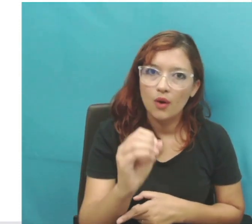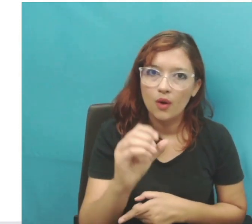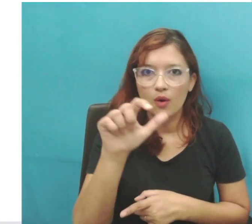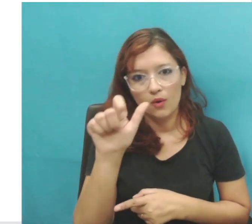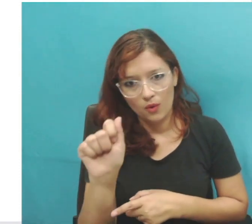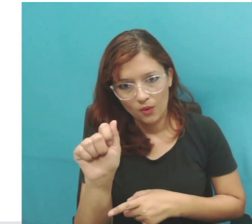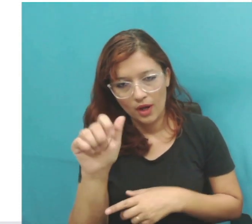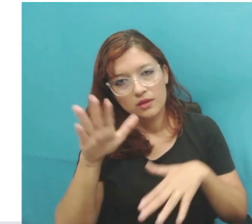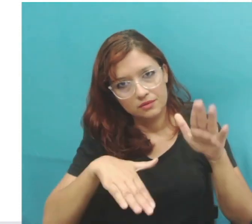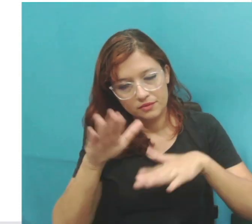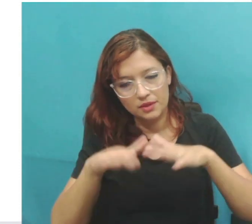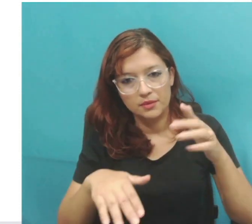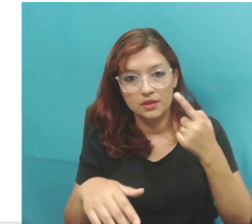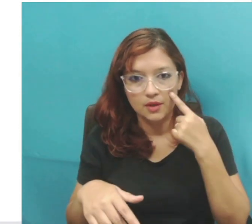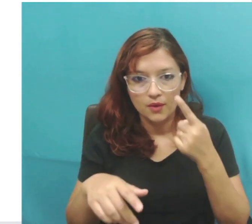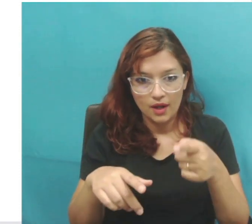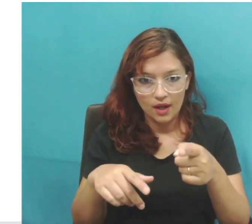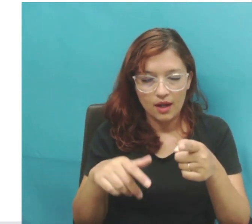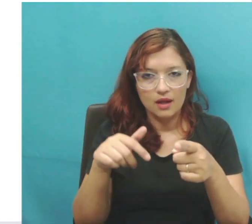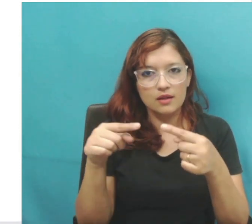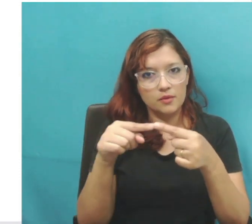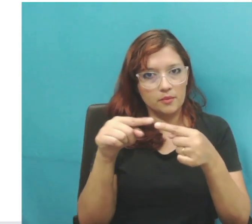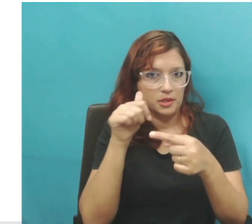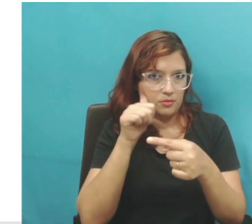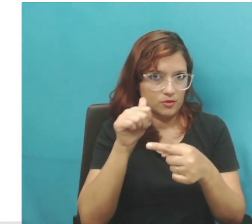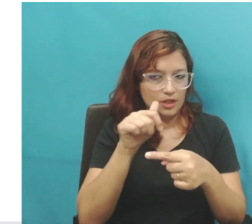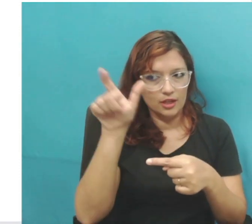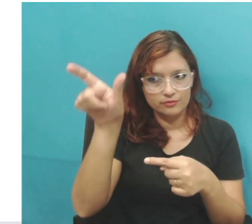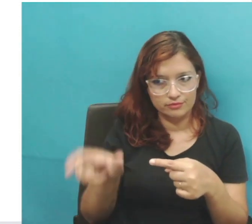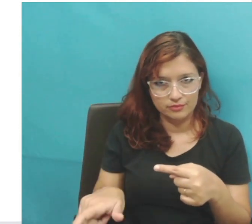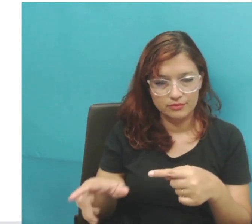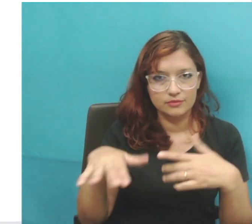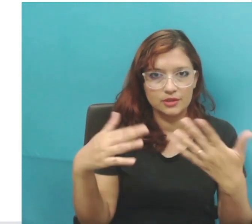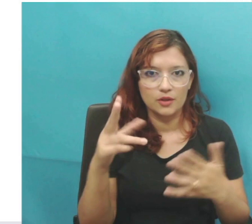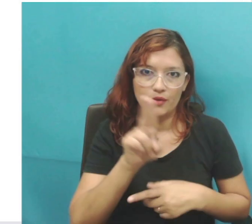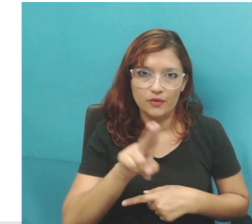Então, qualquer verbo terminado com vogal,